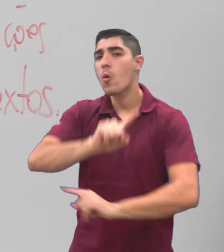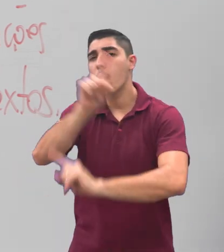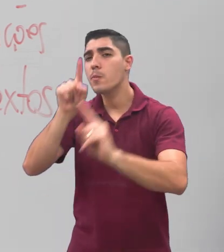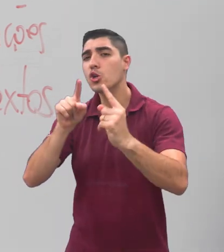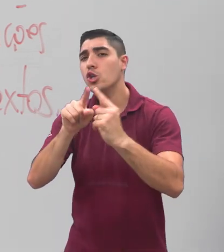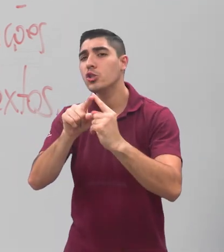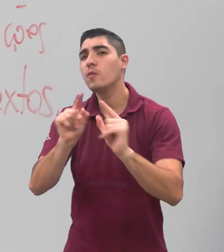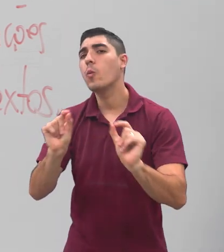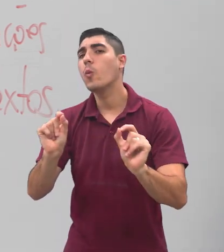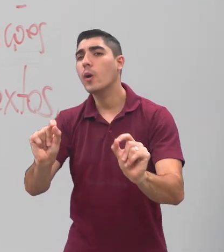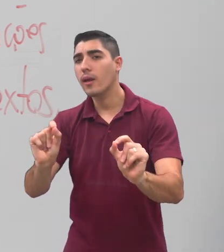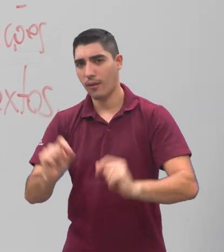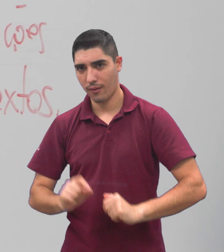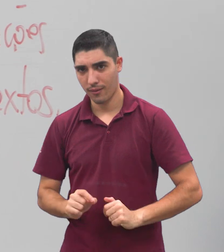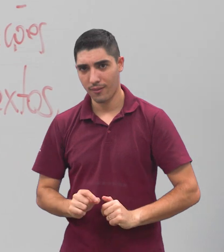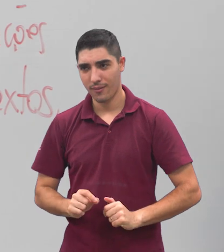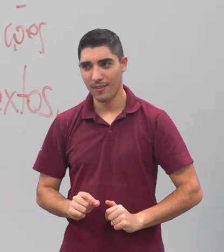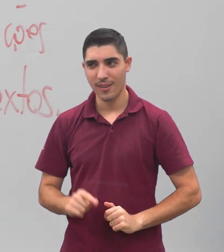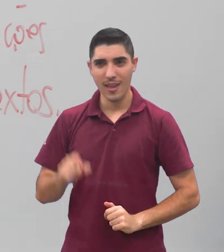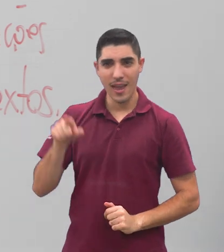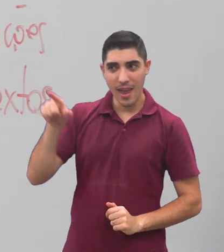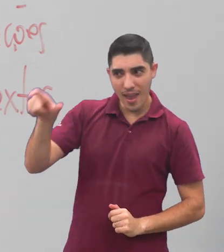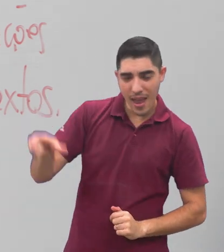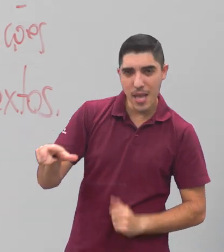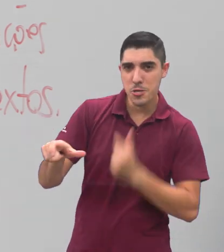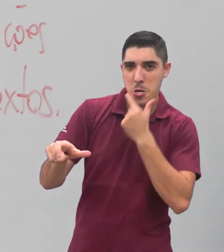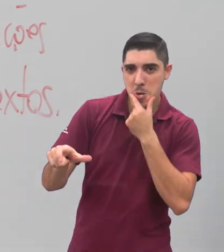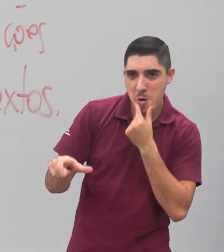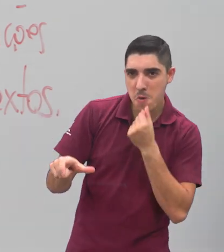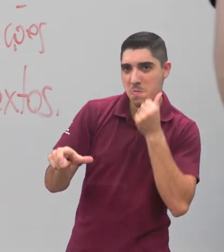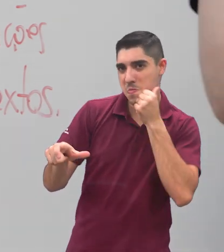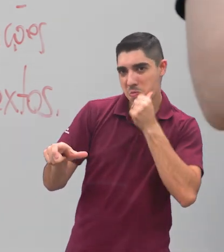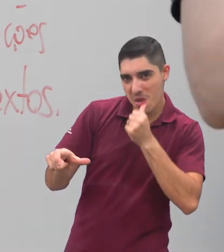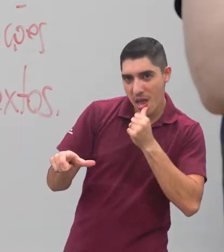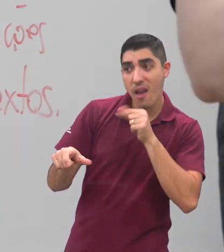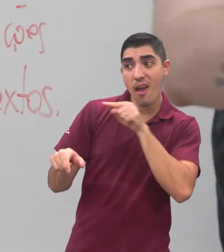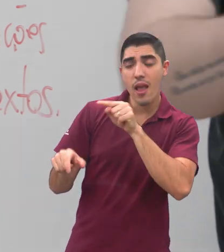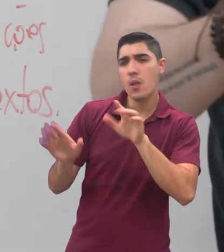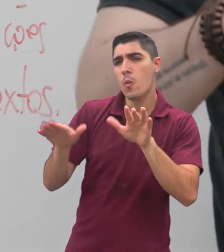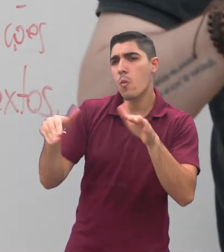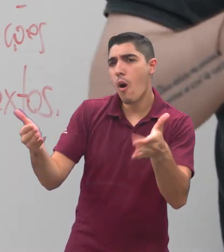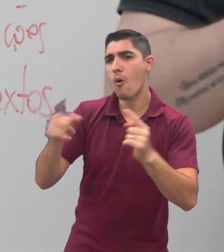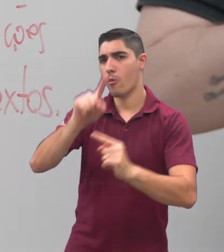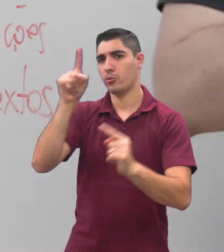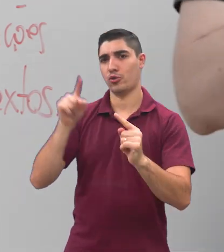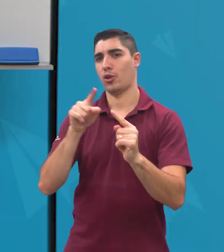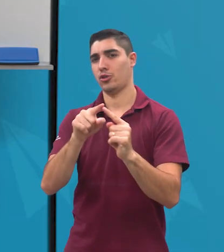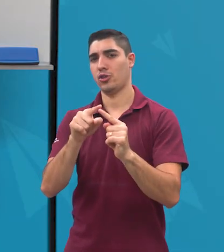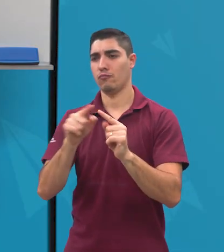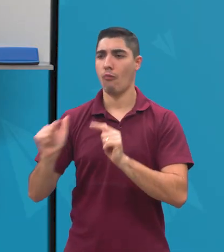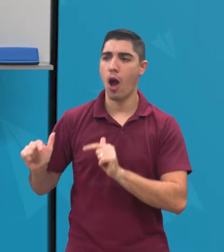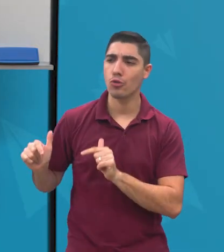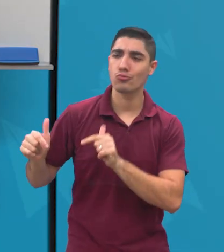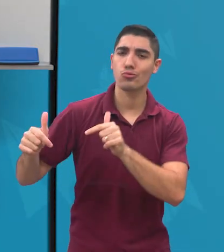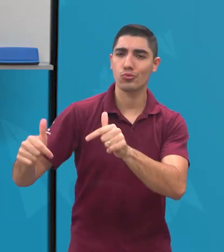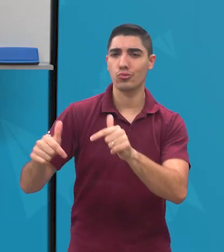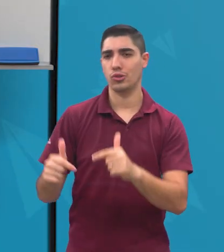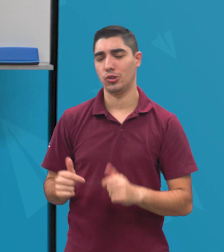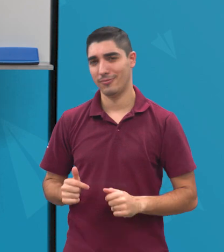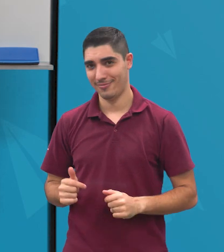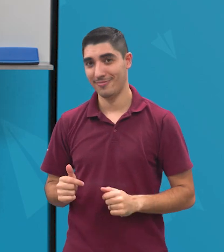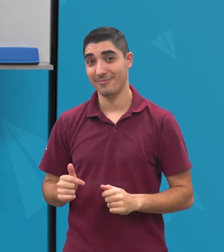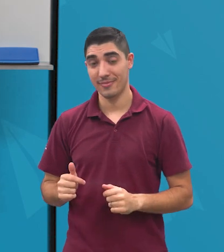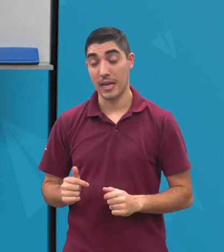que movem esses indivíduos, homens e mulheres, numa determinada trama de